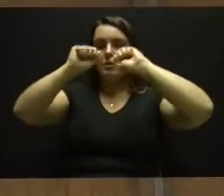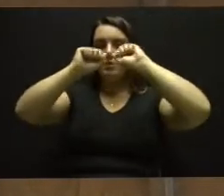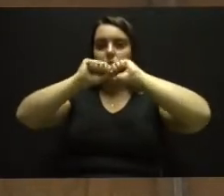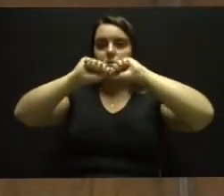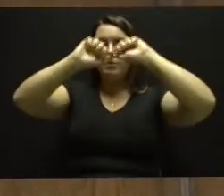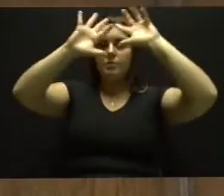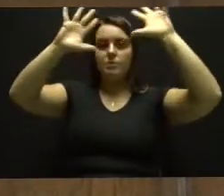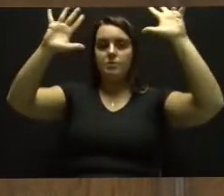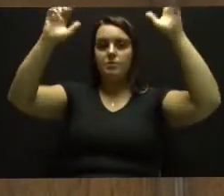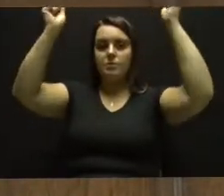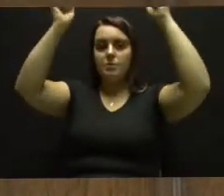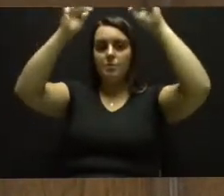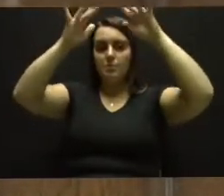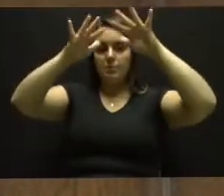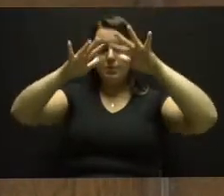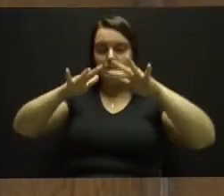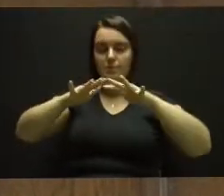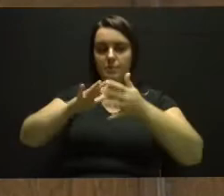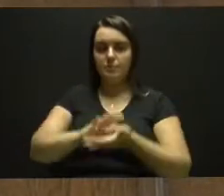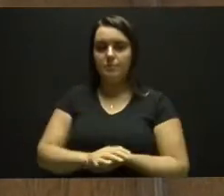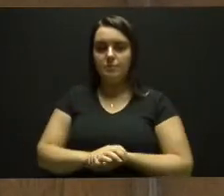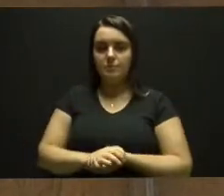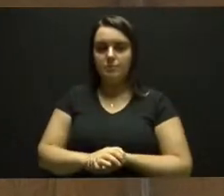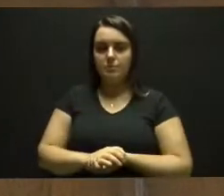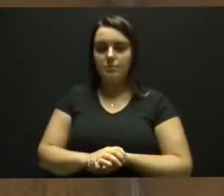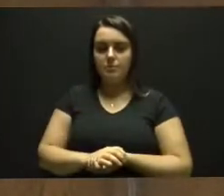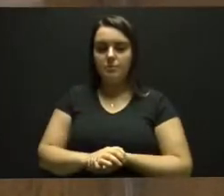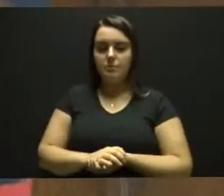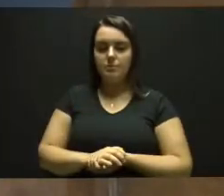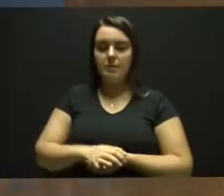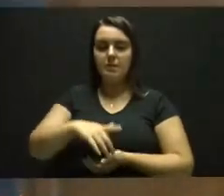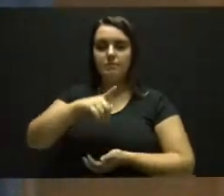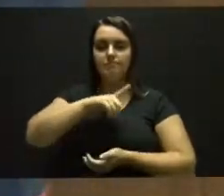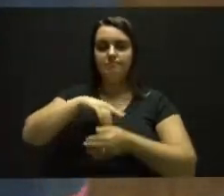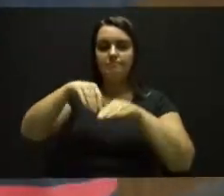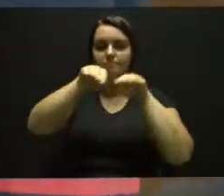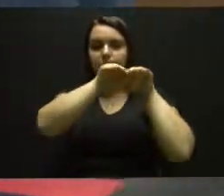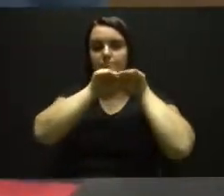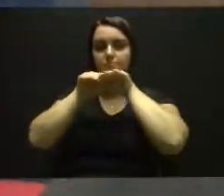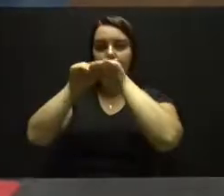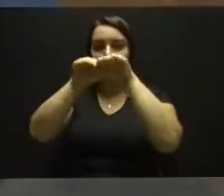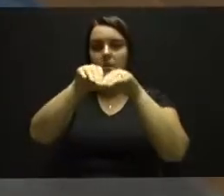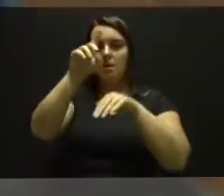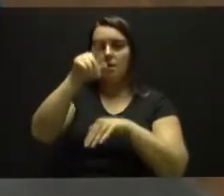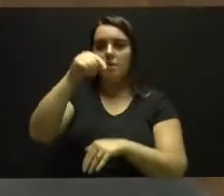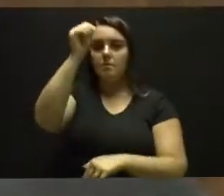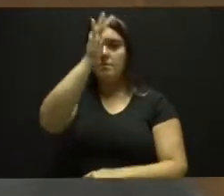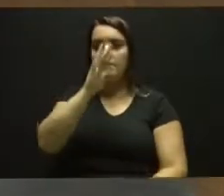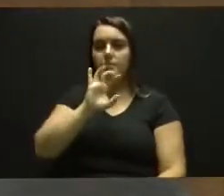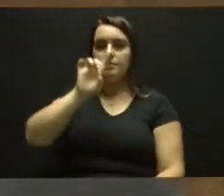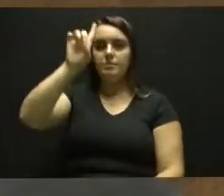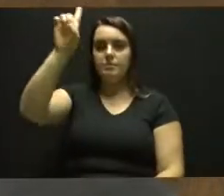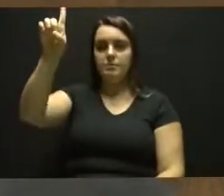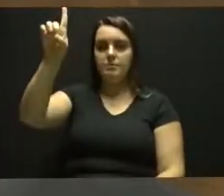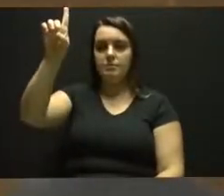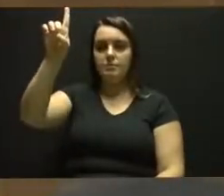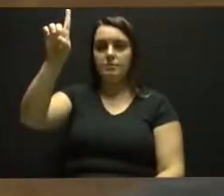rede igualdade racial é o brasil deus pagão